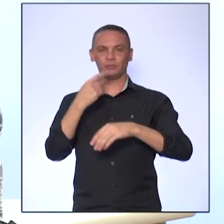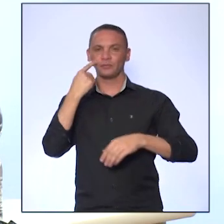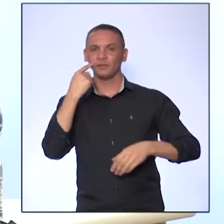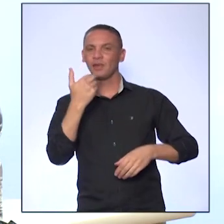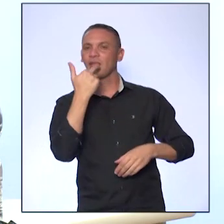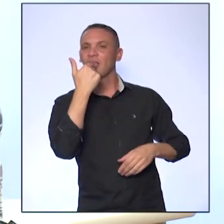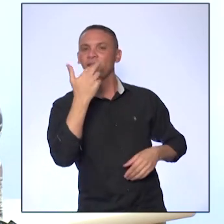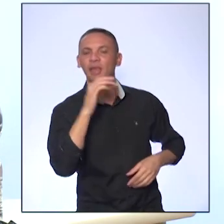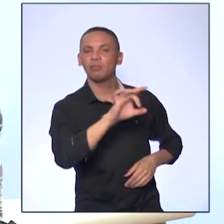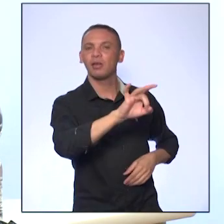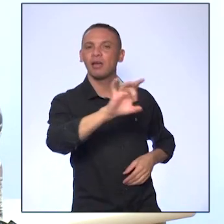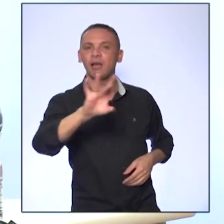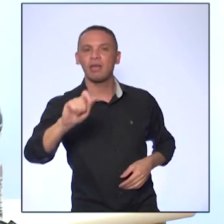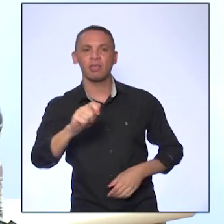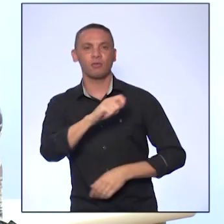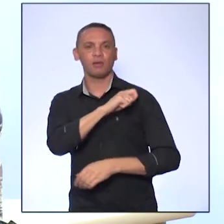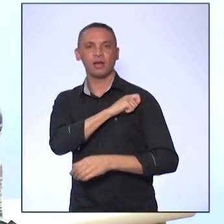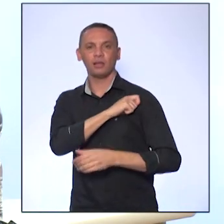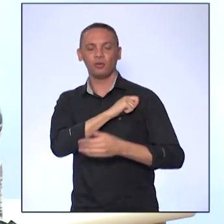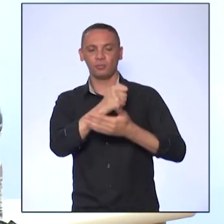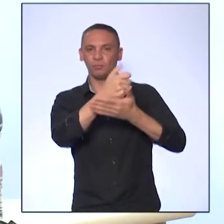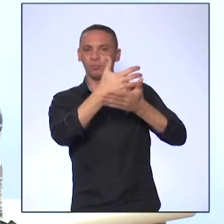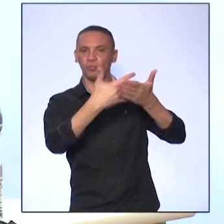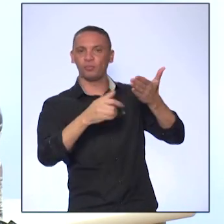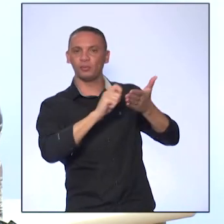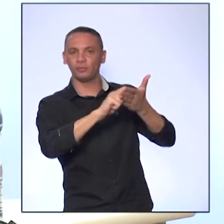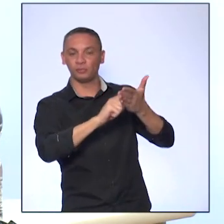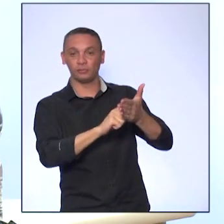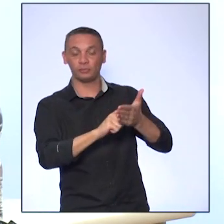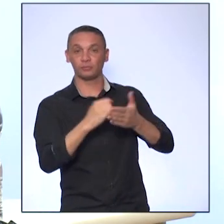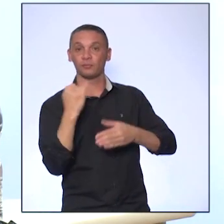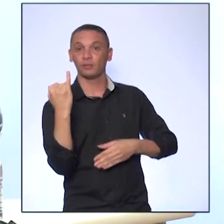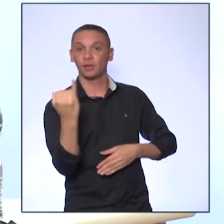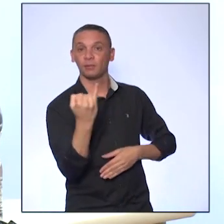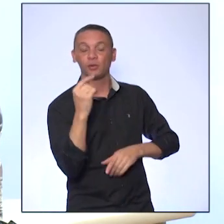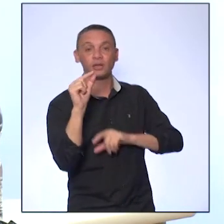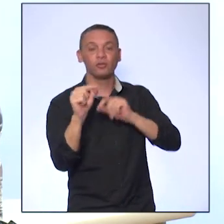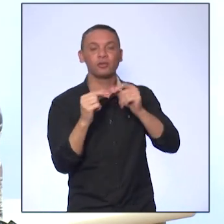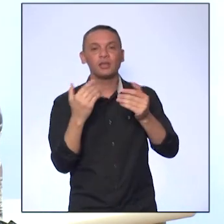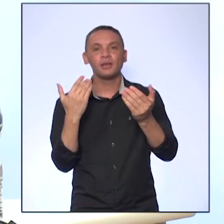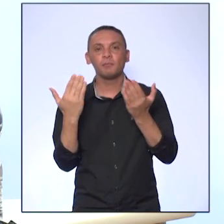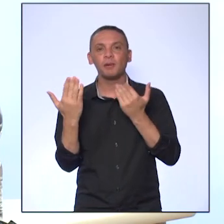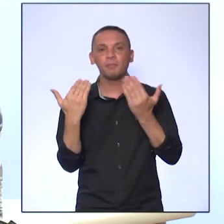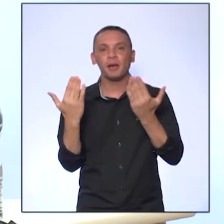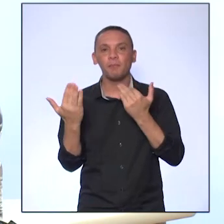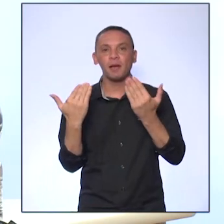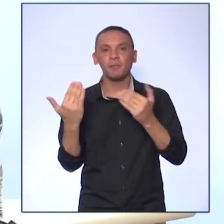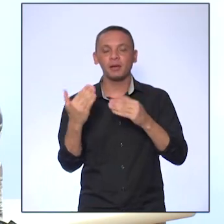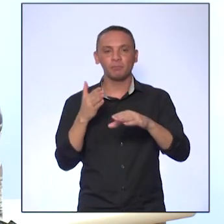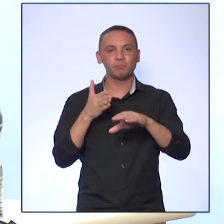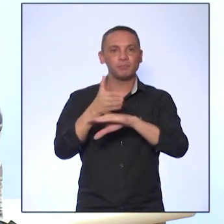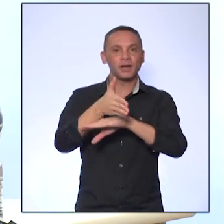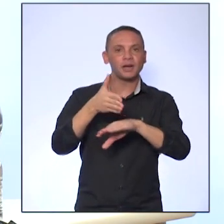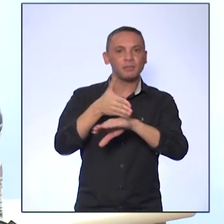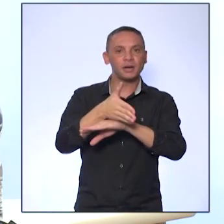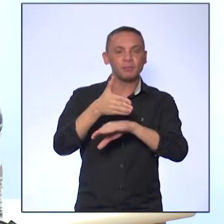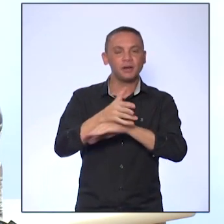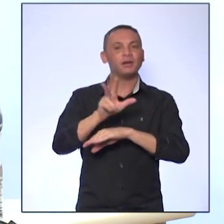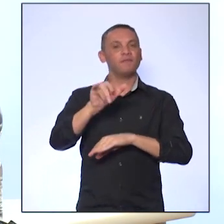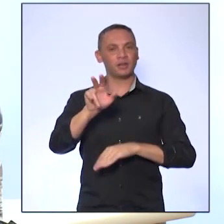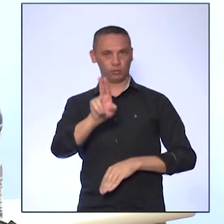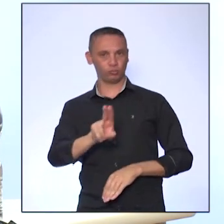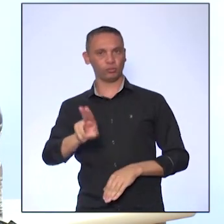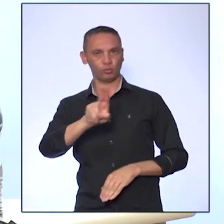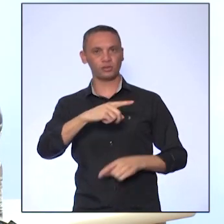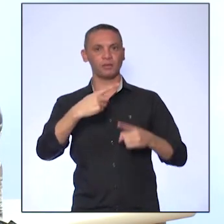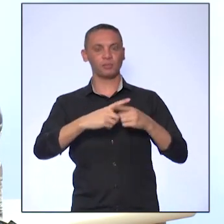e o comportamento de alguns alunos. Eu gostaria de ressaltar que o chat será usado em momentos específicos da